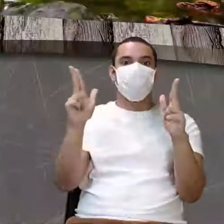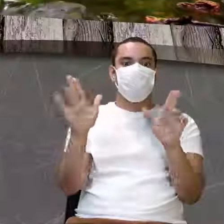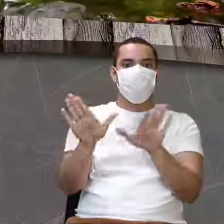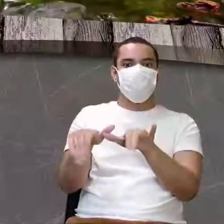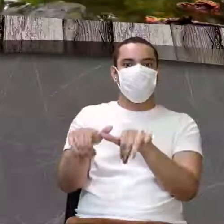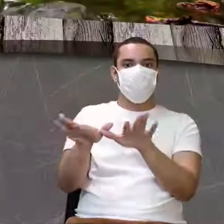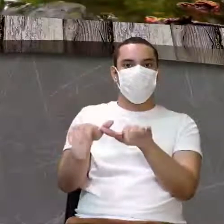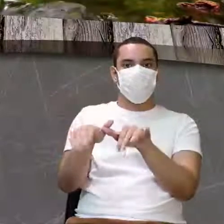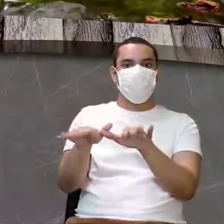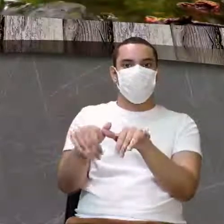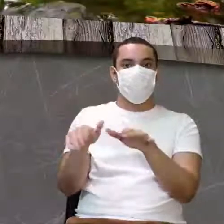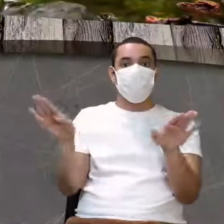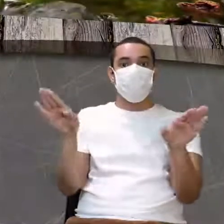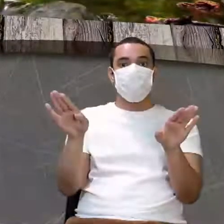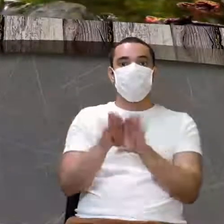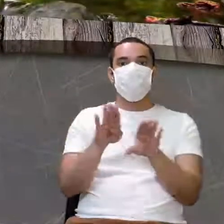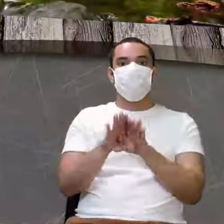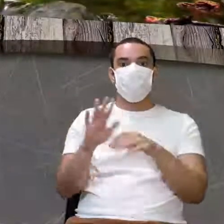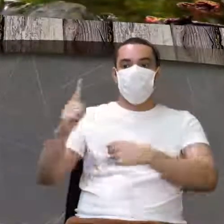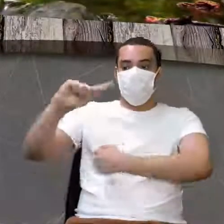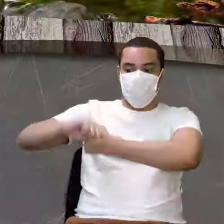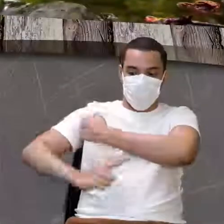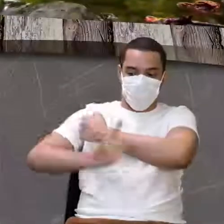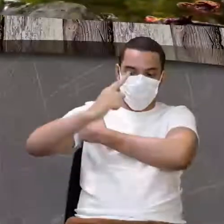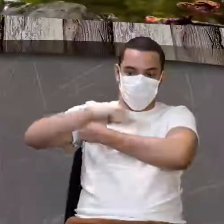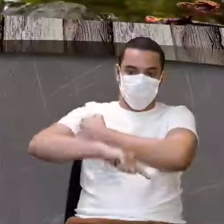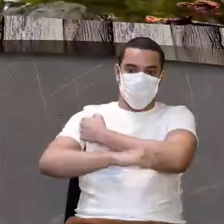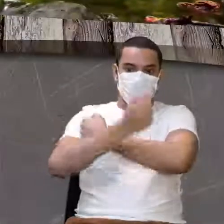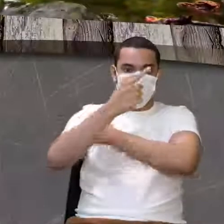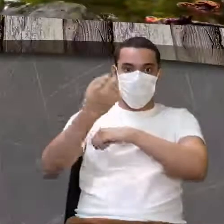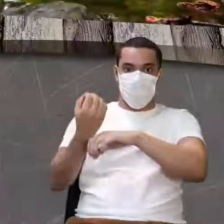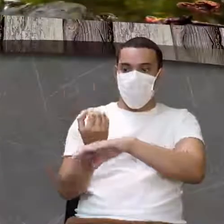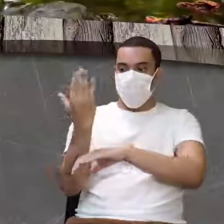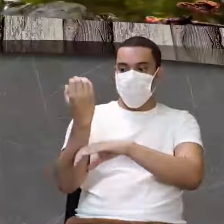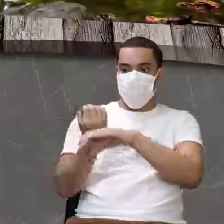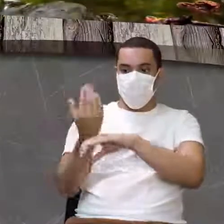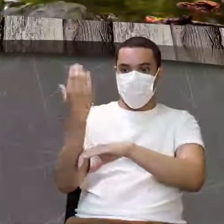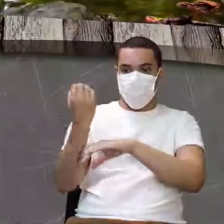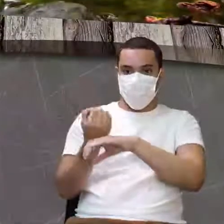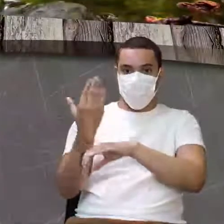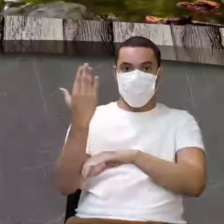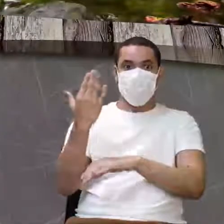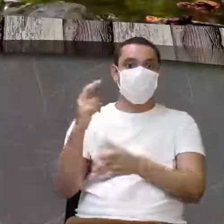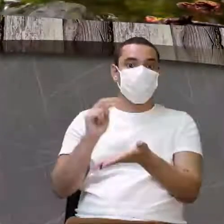da baleia, golfinho? Ou seja, eles vão ter,